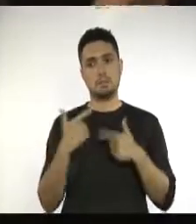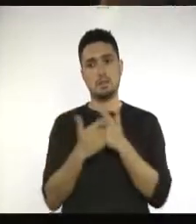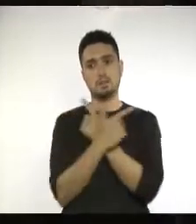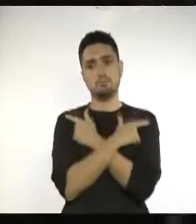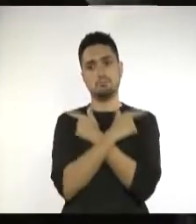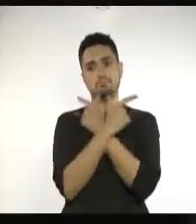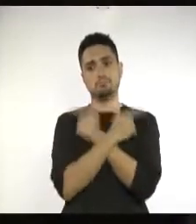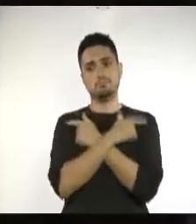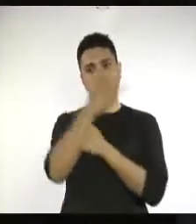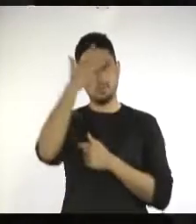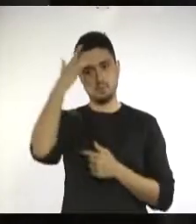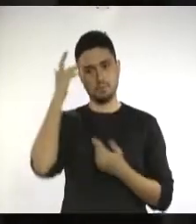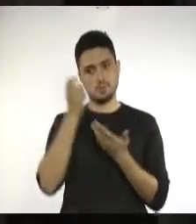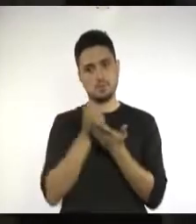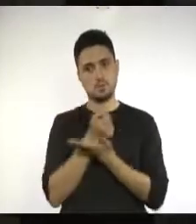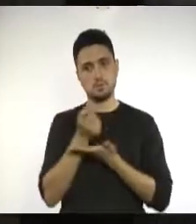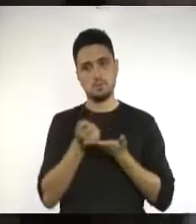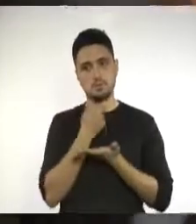de farmacêutico.